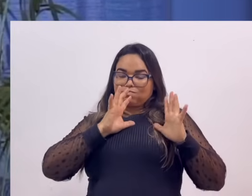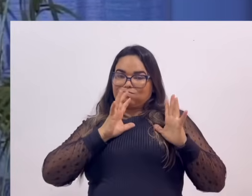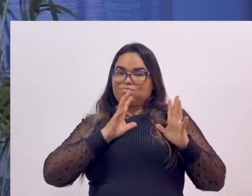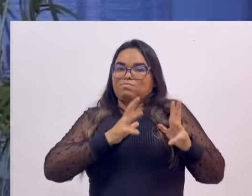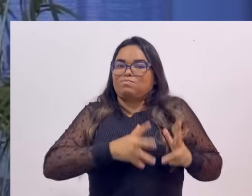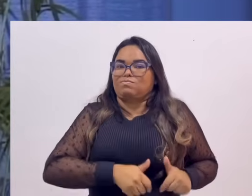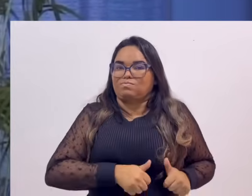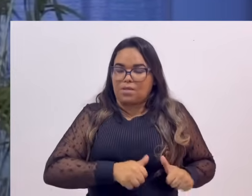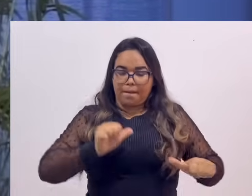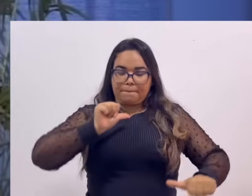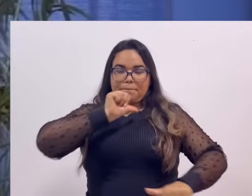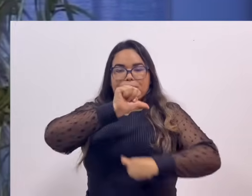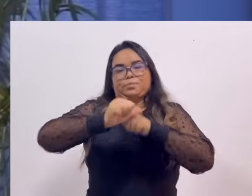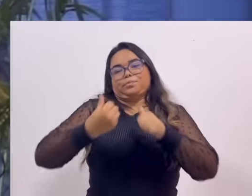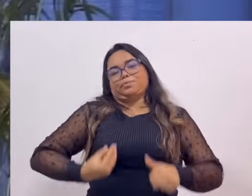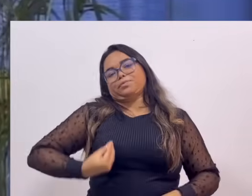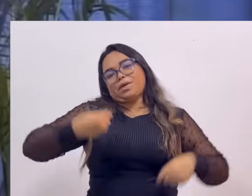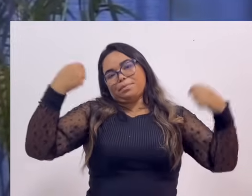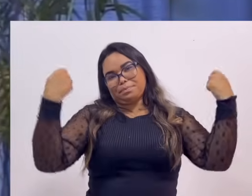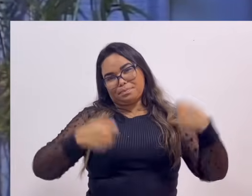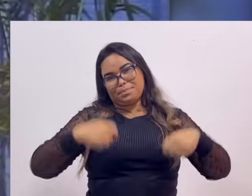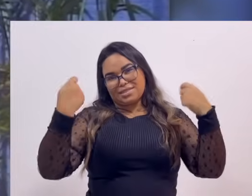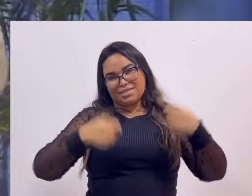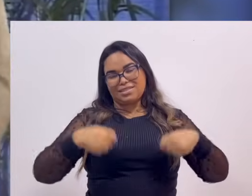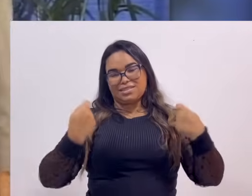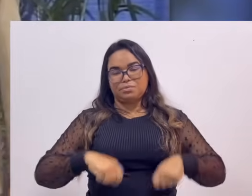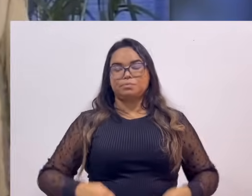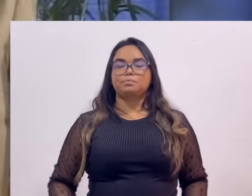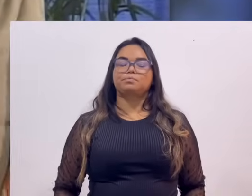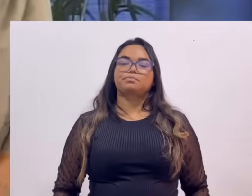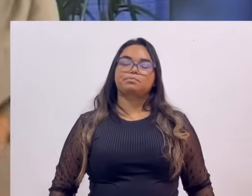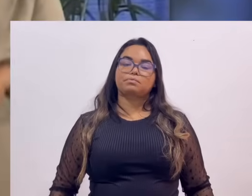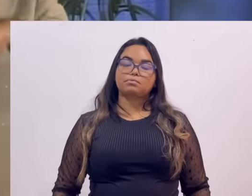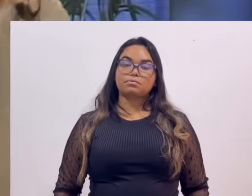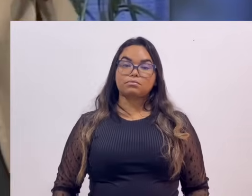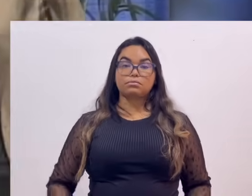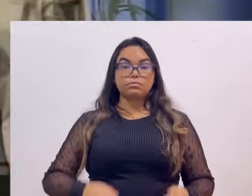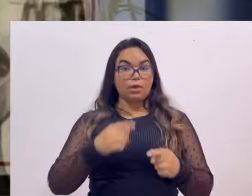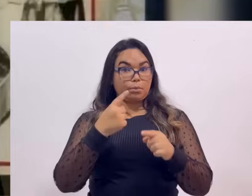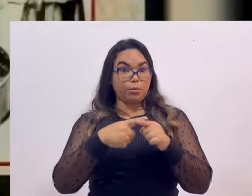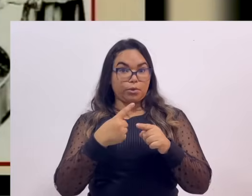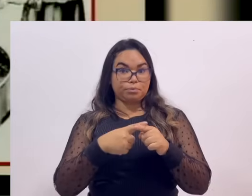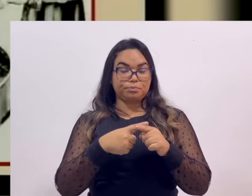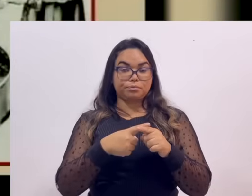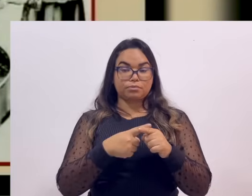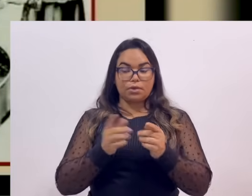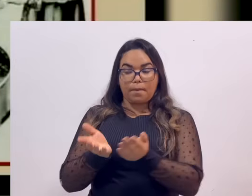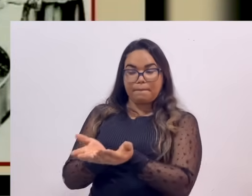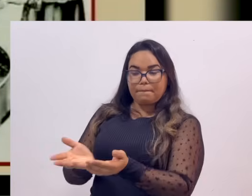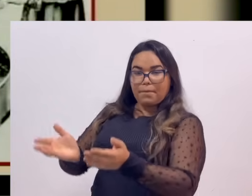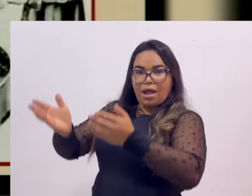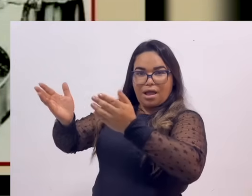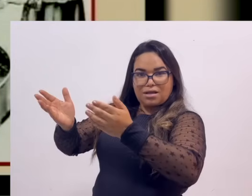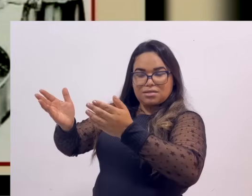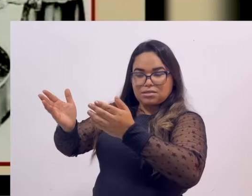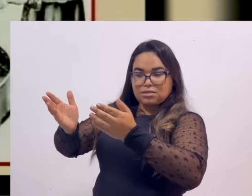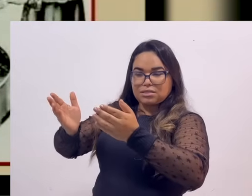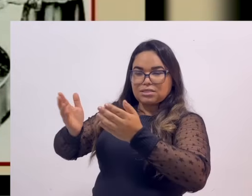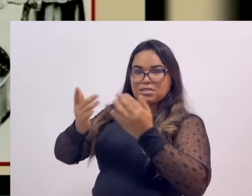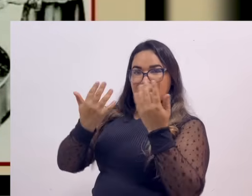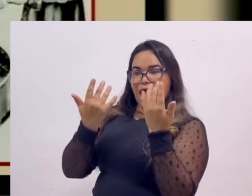renascimento uma mudança deve ocorrer no caráter algo tem que acontecer de modo que a pia de metal